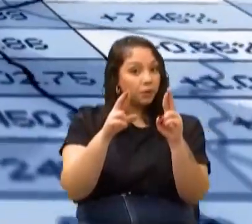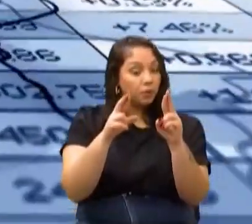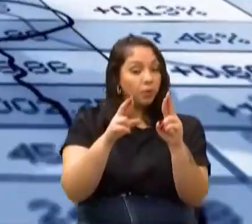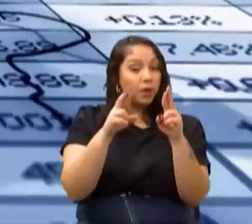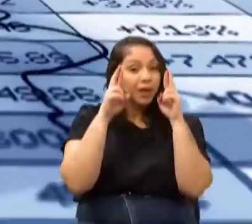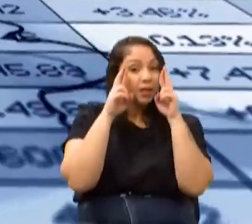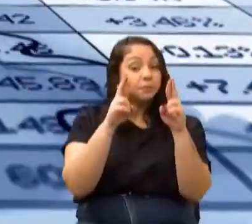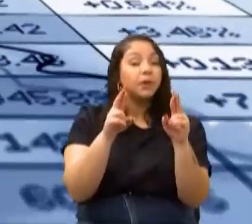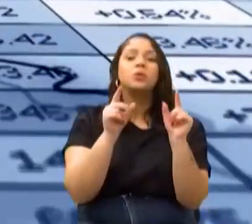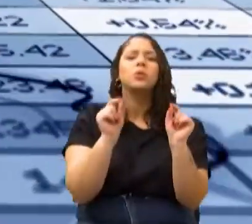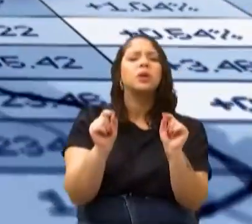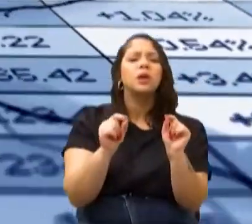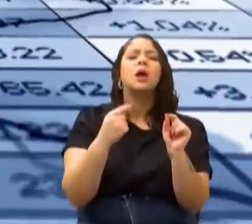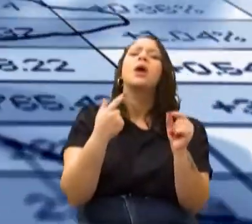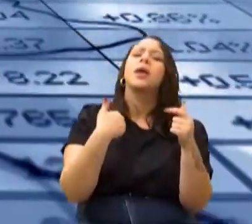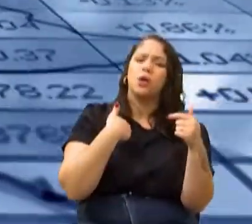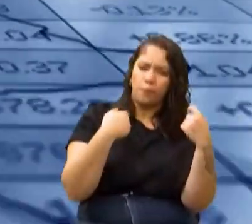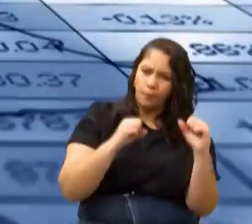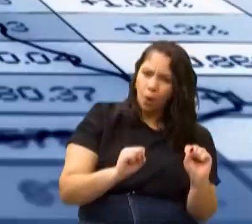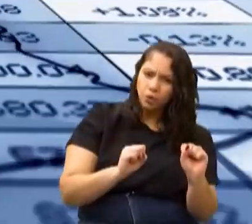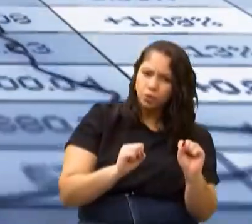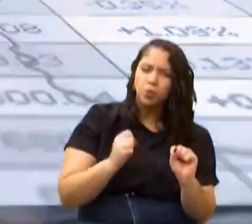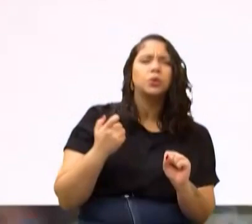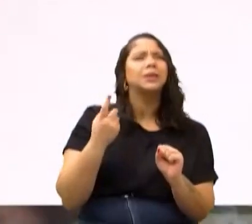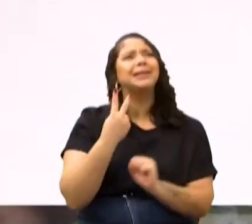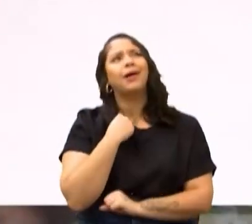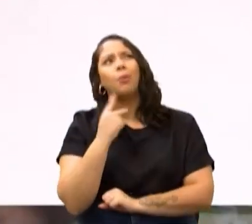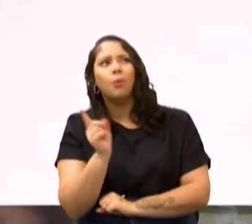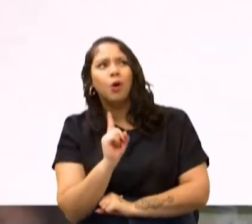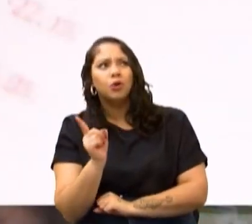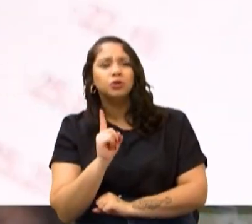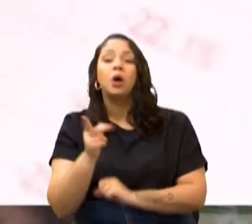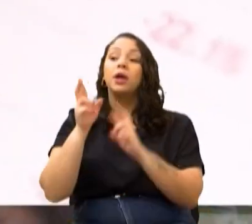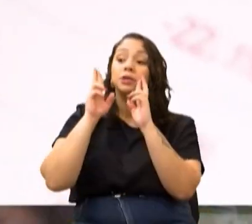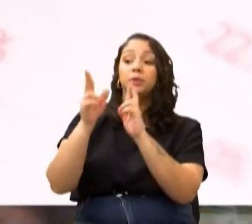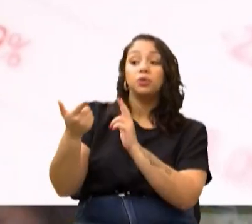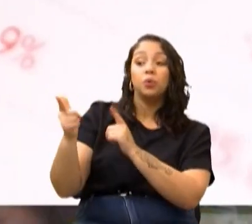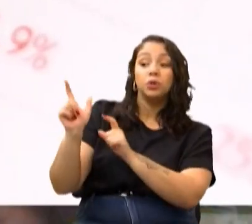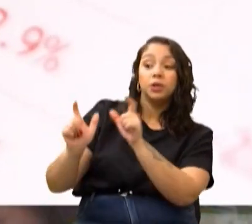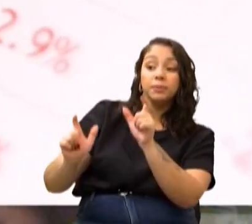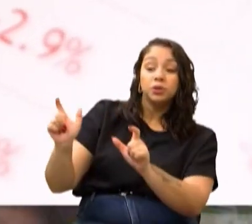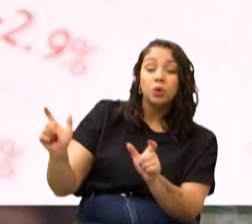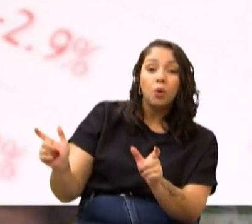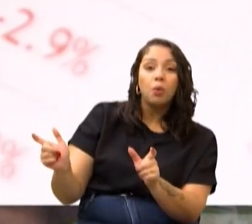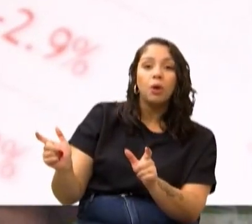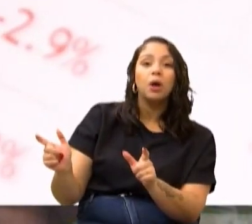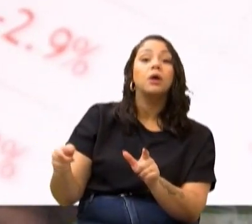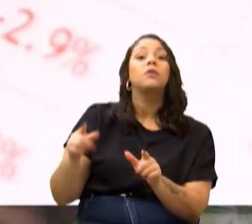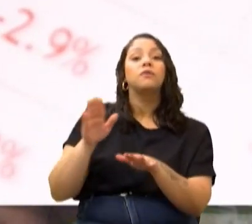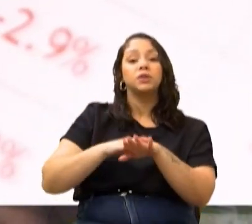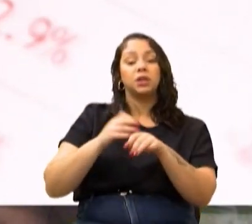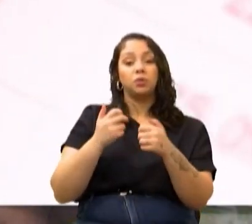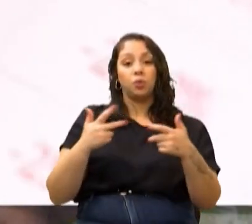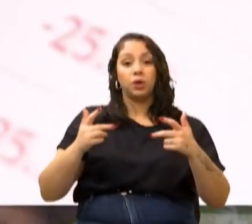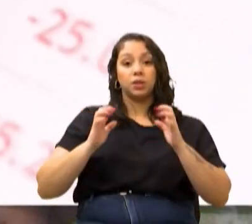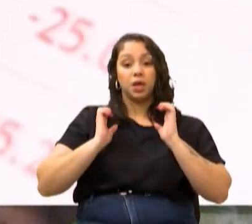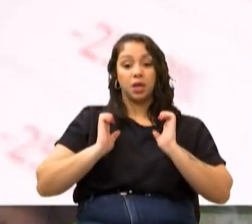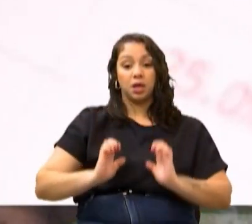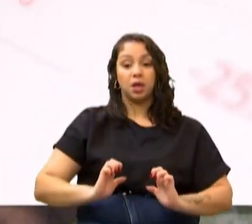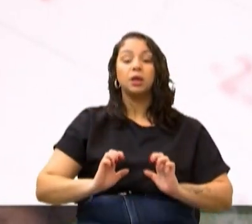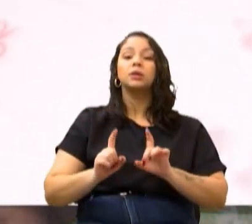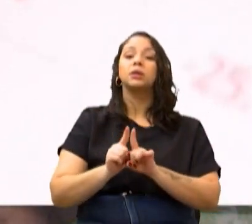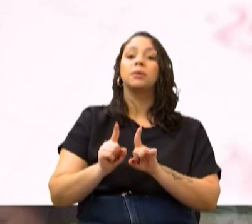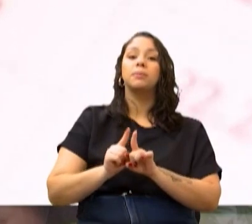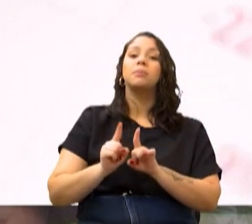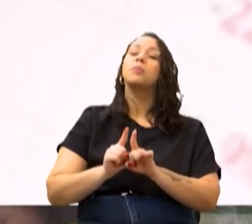com respeito, e aí é respeito àquilo que eu posso, àquilo que eu não posso, respeito ao próximo, fazer as coisas certas, de forma adequada, com ética,